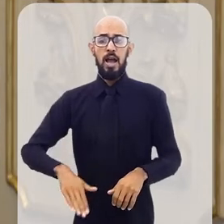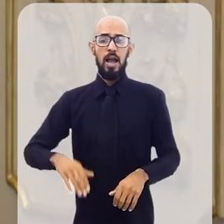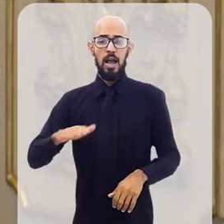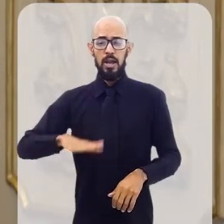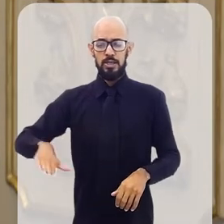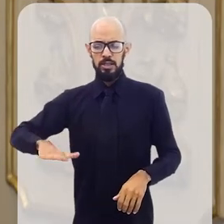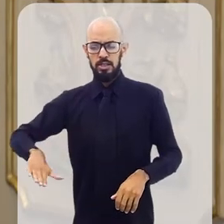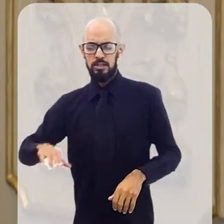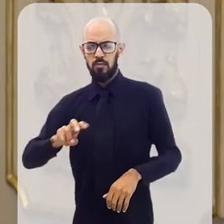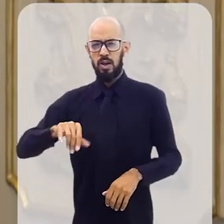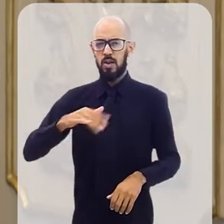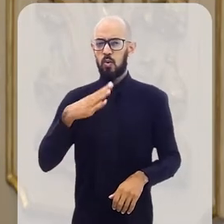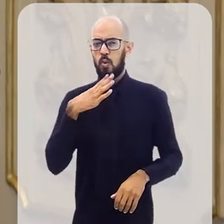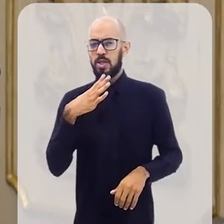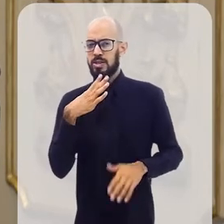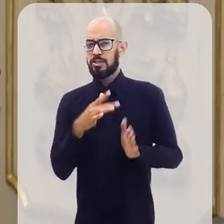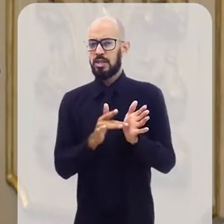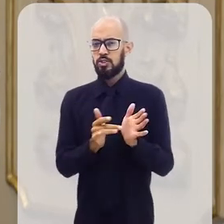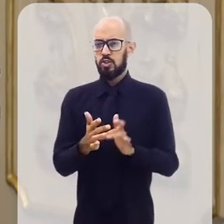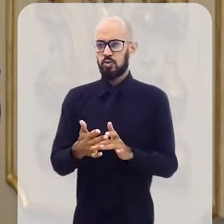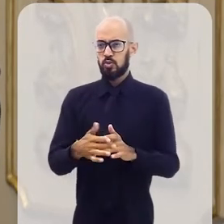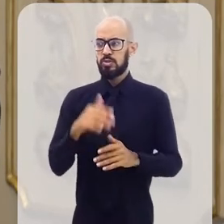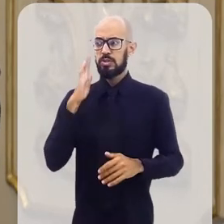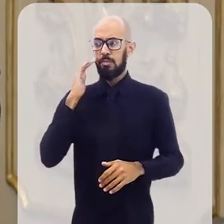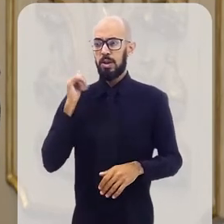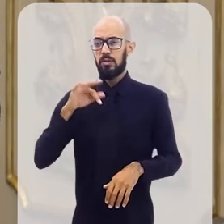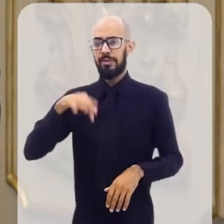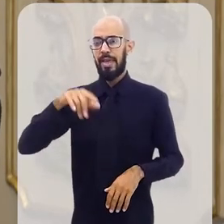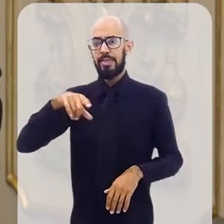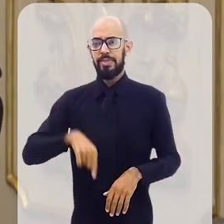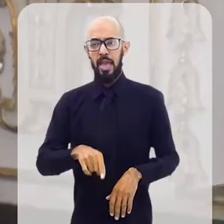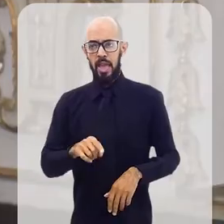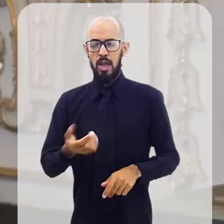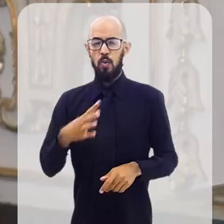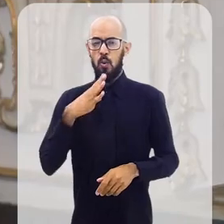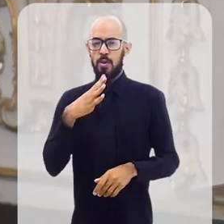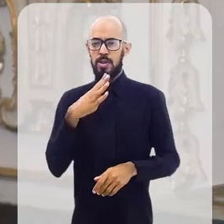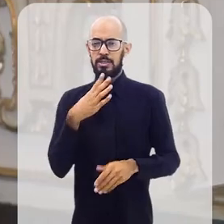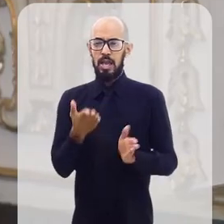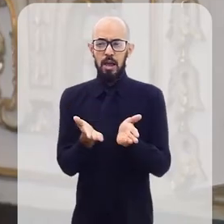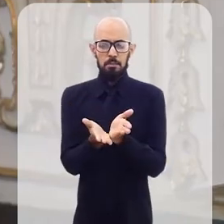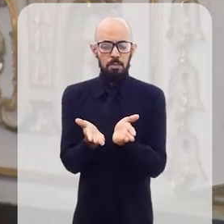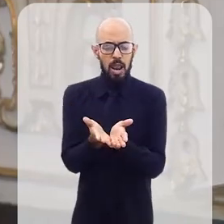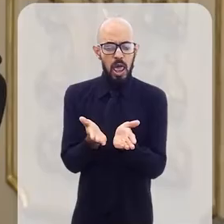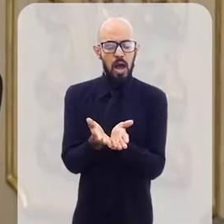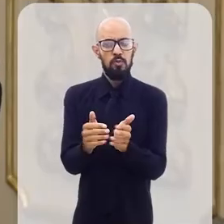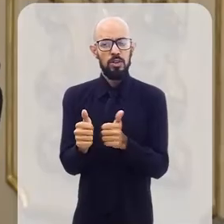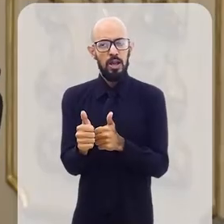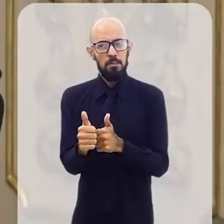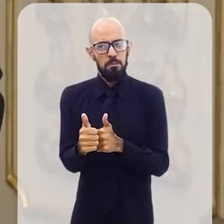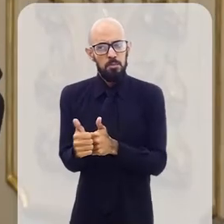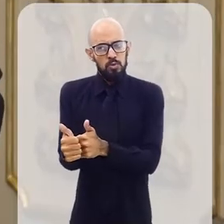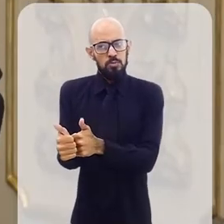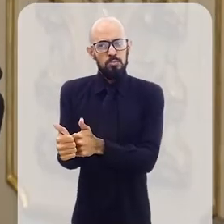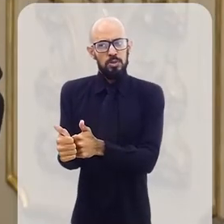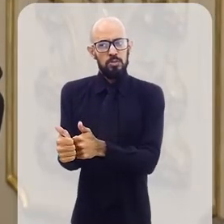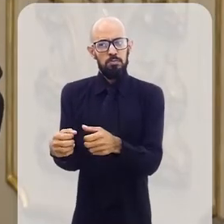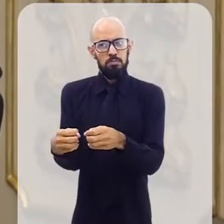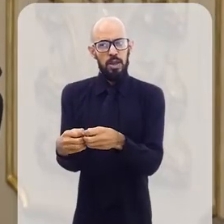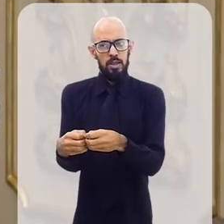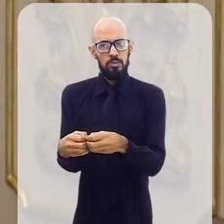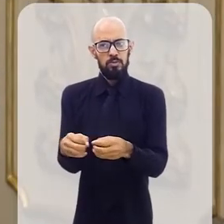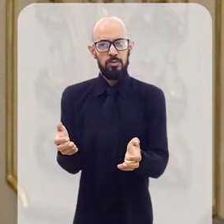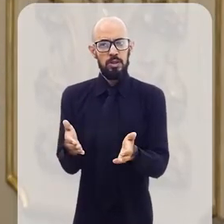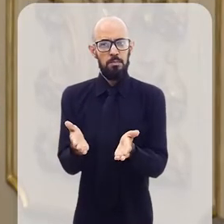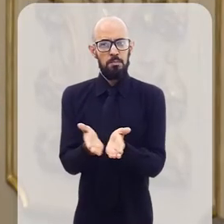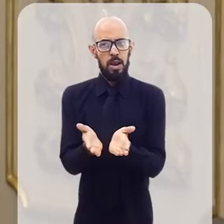criança já vai Conhecendo Jesus sabendo quem é Jesus conhecendo a sua palavra sua proximidade com a palavra